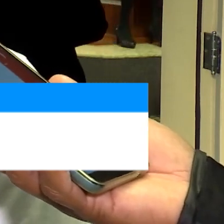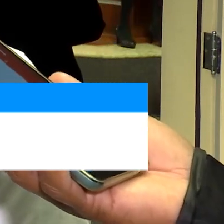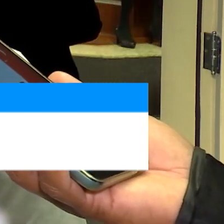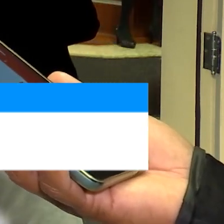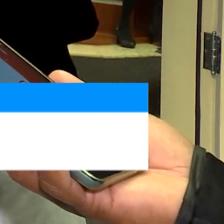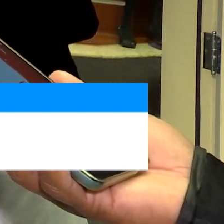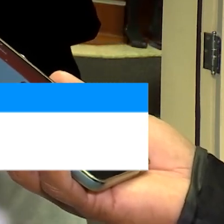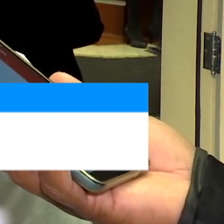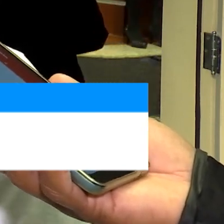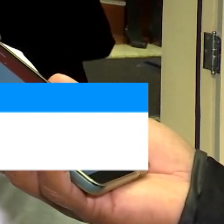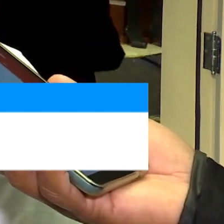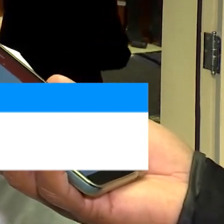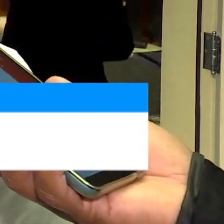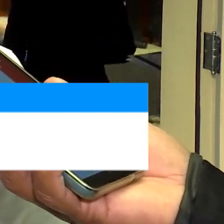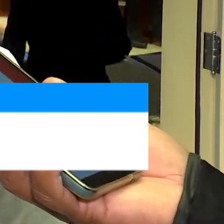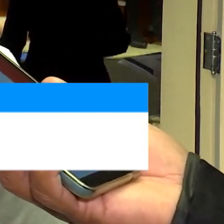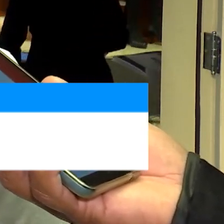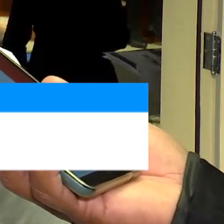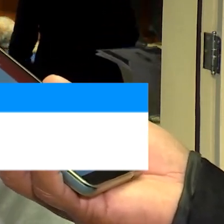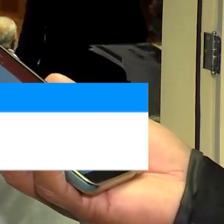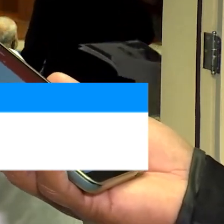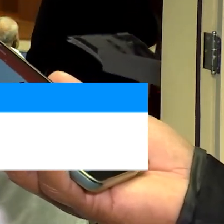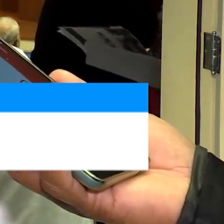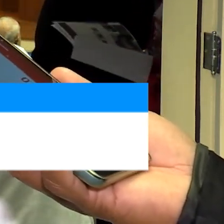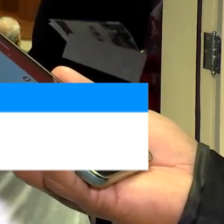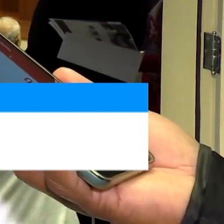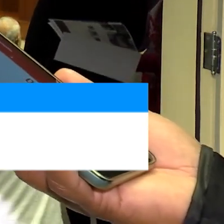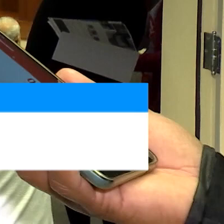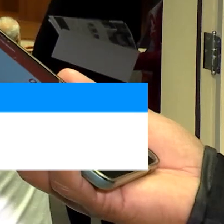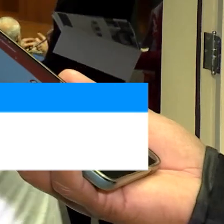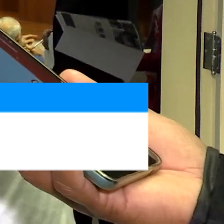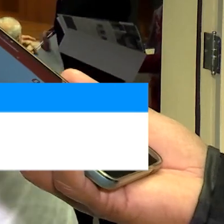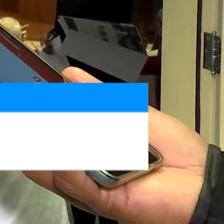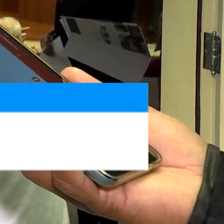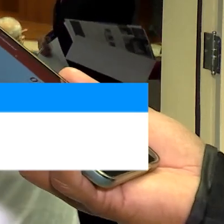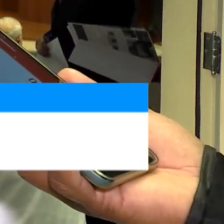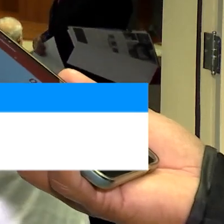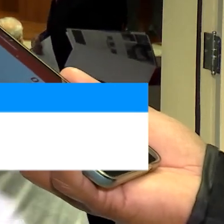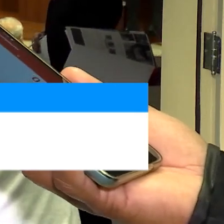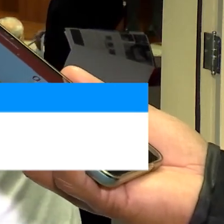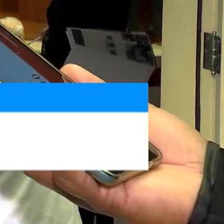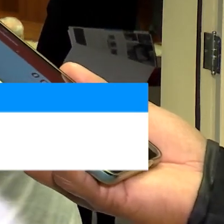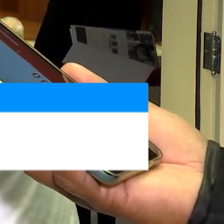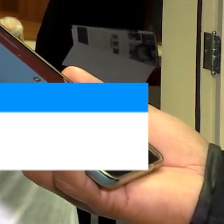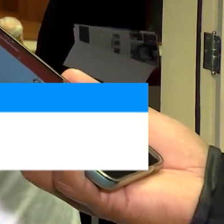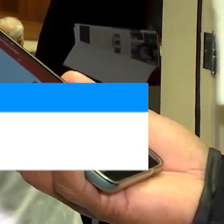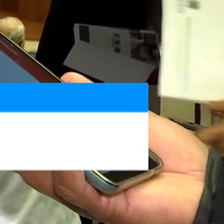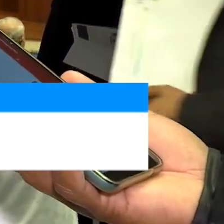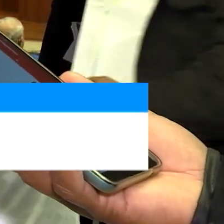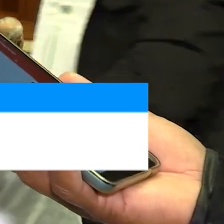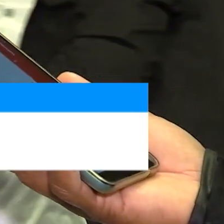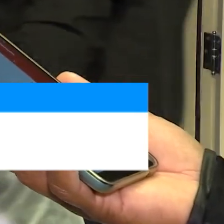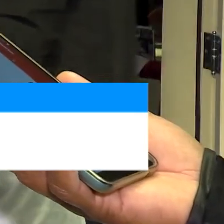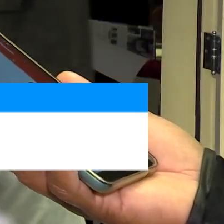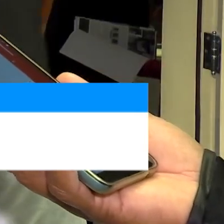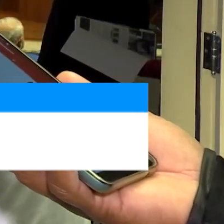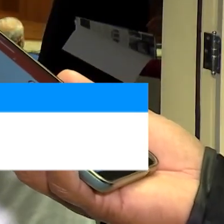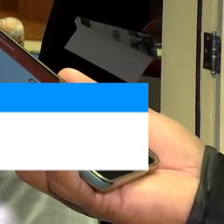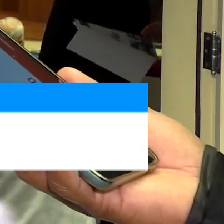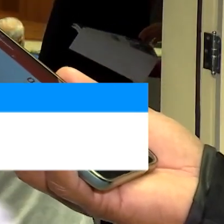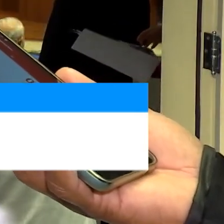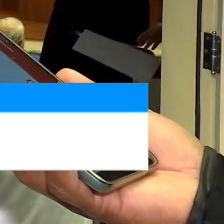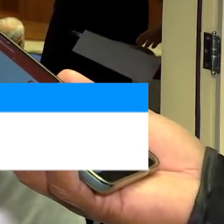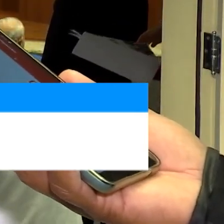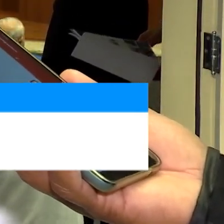internacional. Recentemente, a Câmara Municipal foi convidada para estar na Suíça em setembro, exatamente para apresentar esse